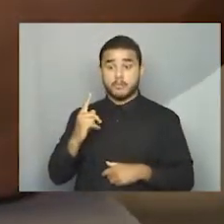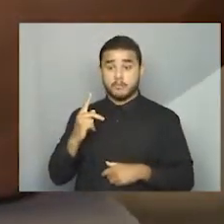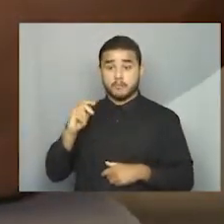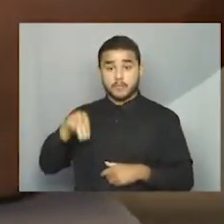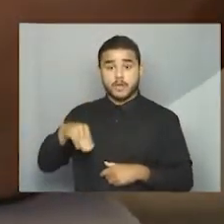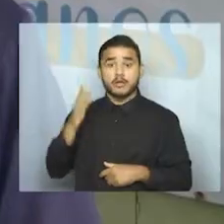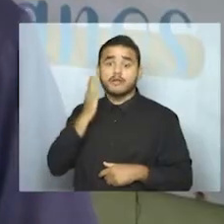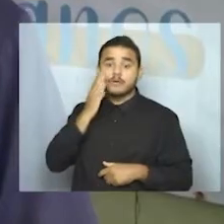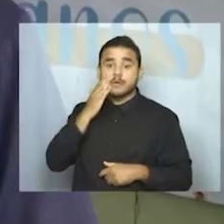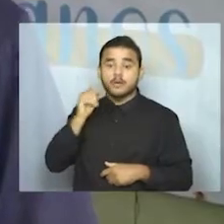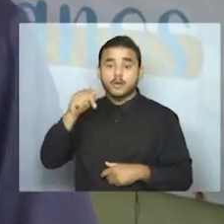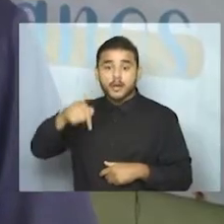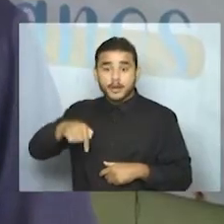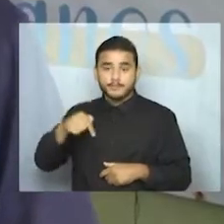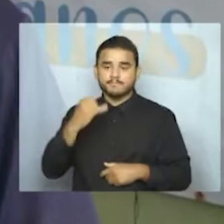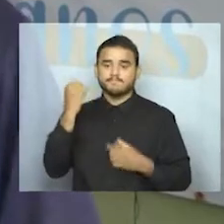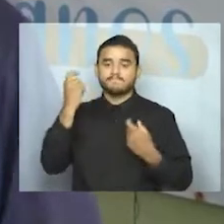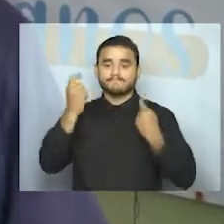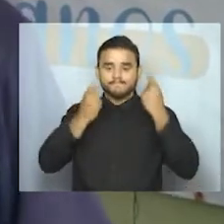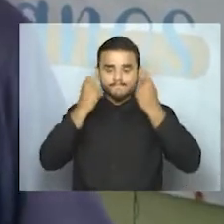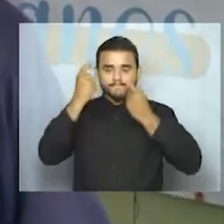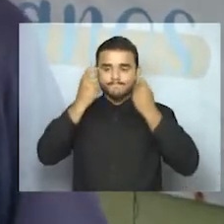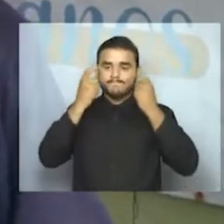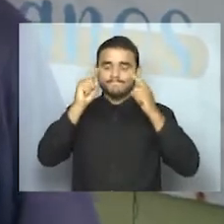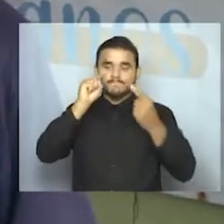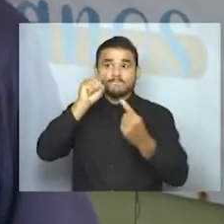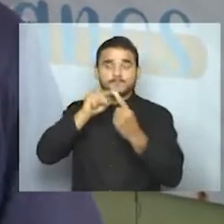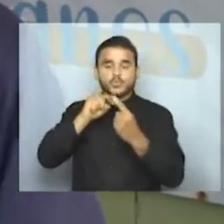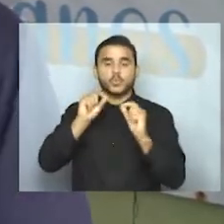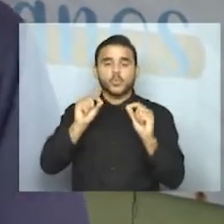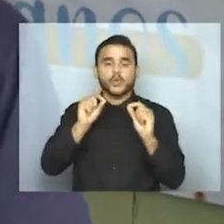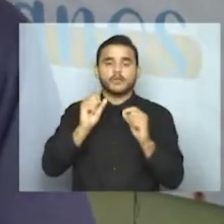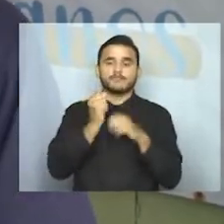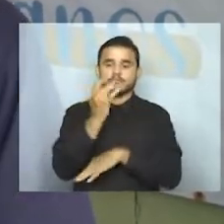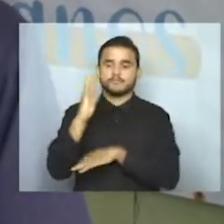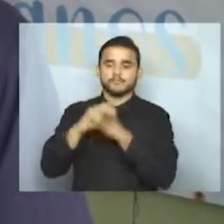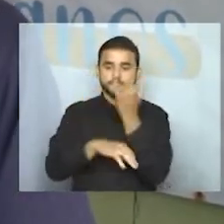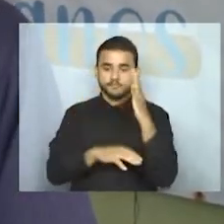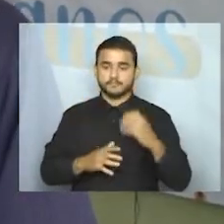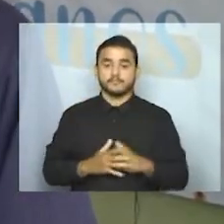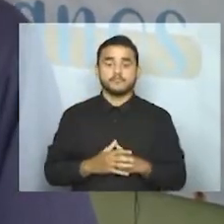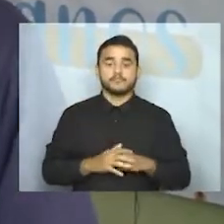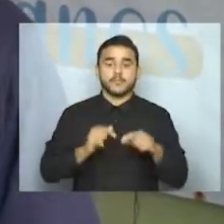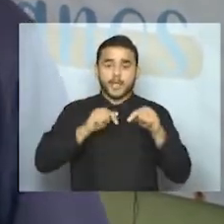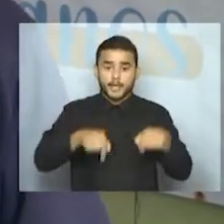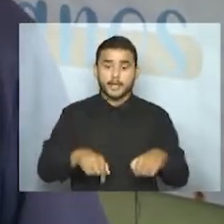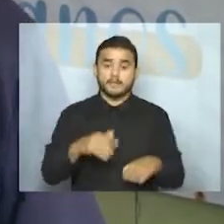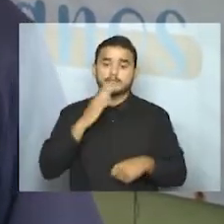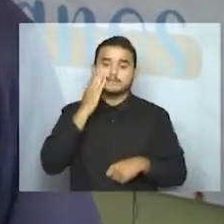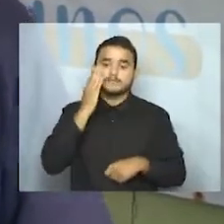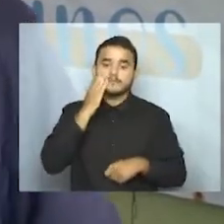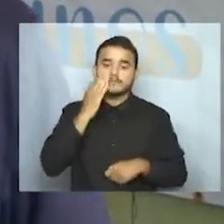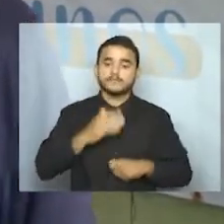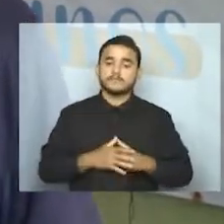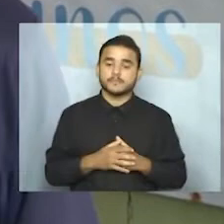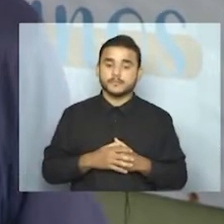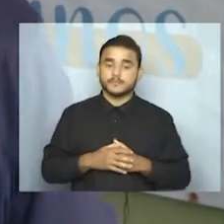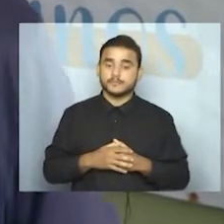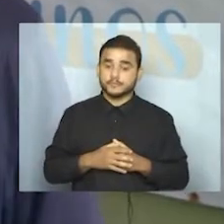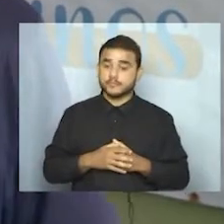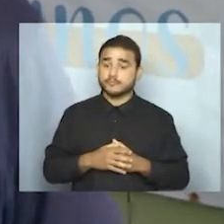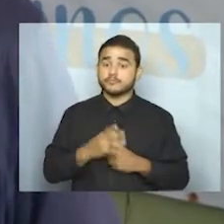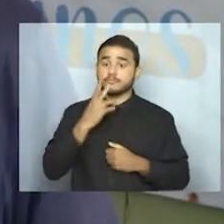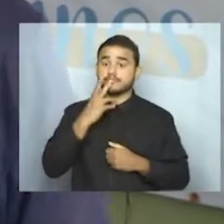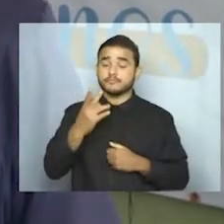meio ambiente. A gente intensificou nossa atuação socioambiental. O tema é Uma Semana por